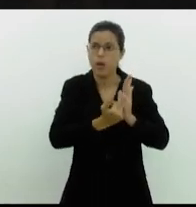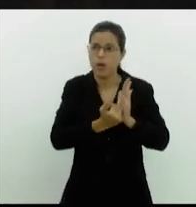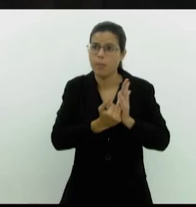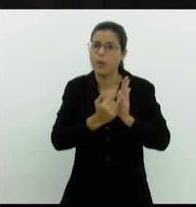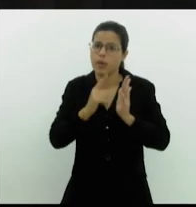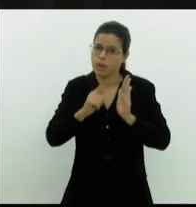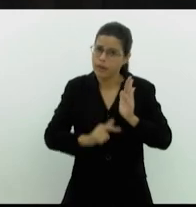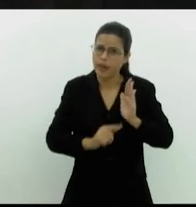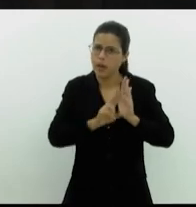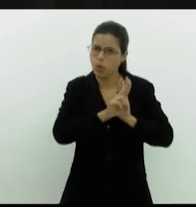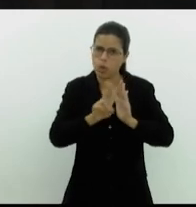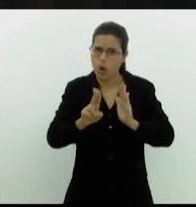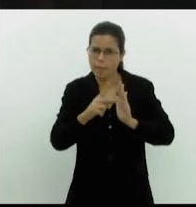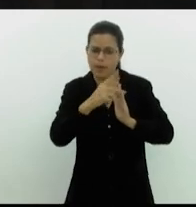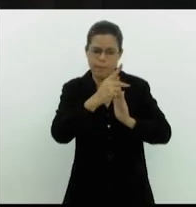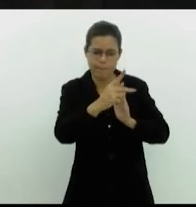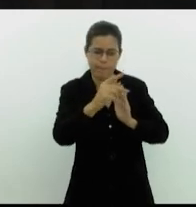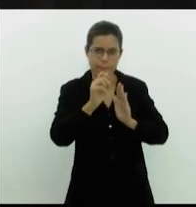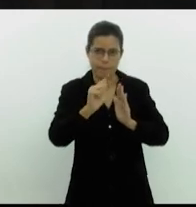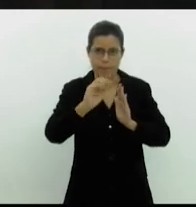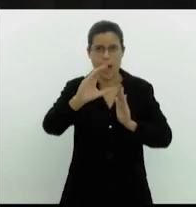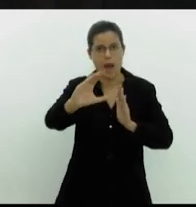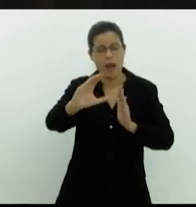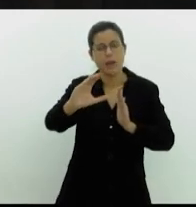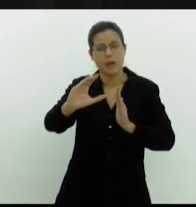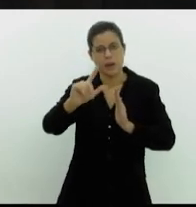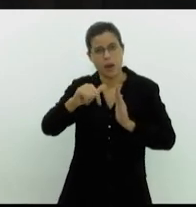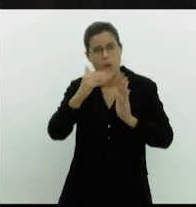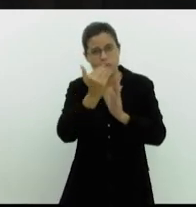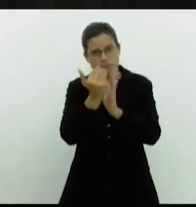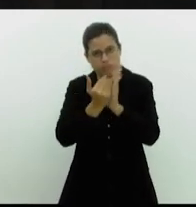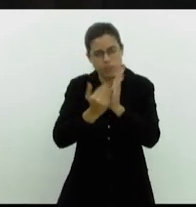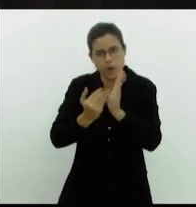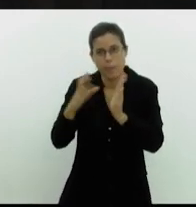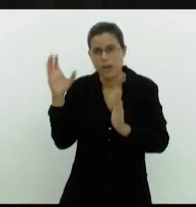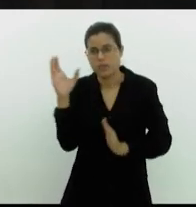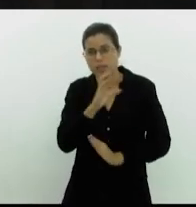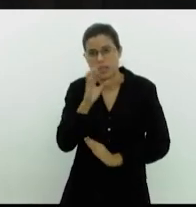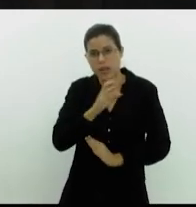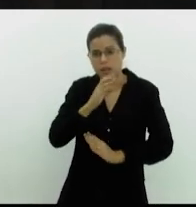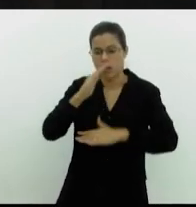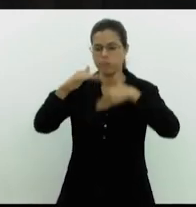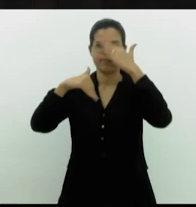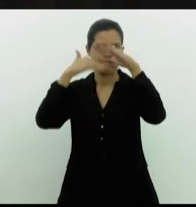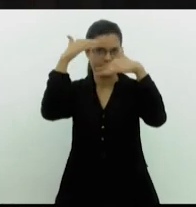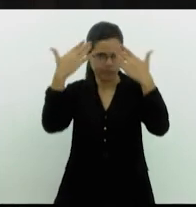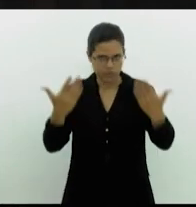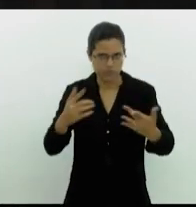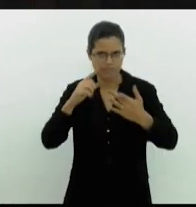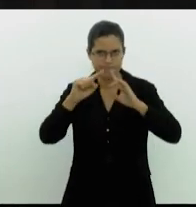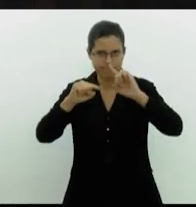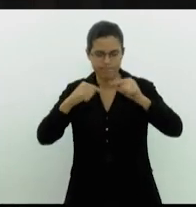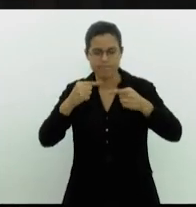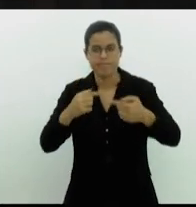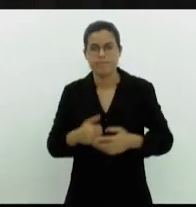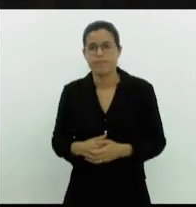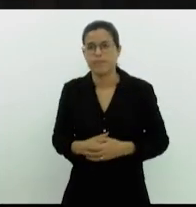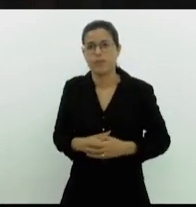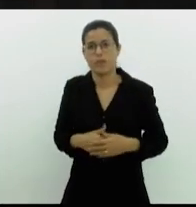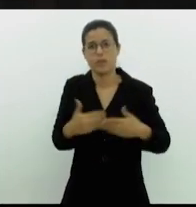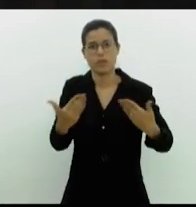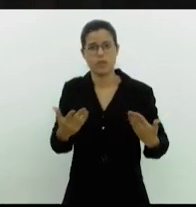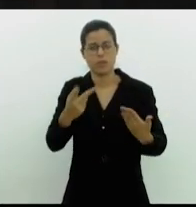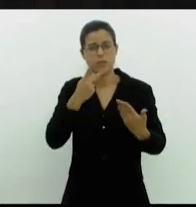PAC, que é o Programa de Aceleração do Crescimento. Então, estou trazendo novamente